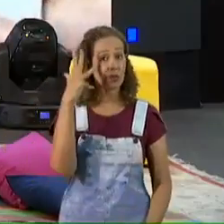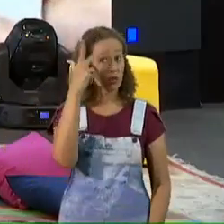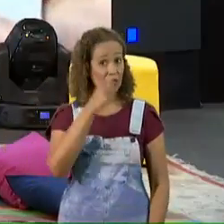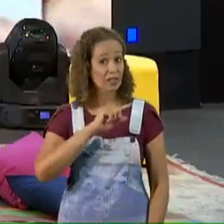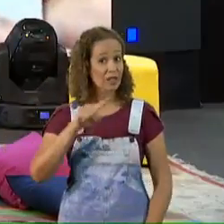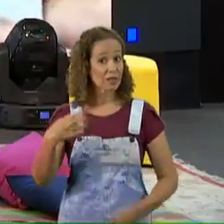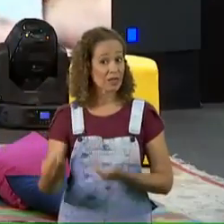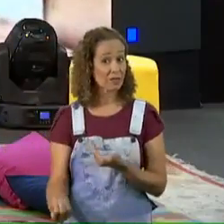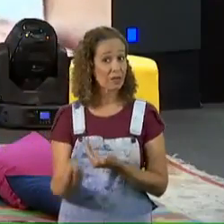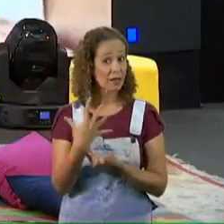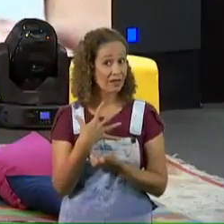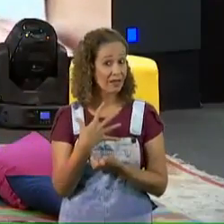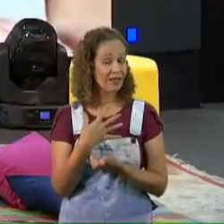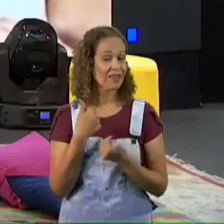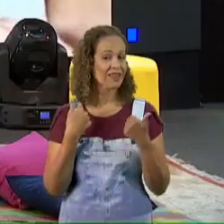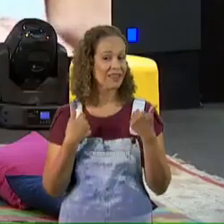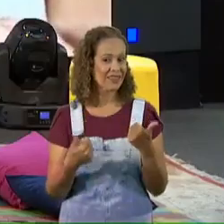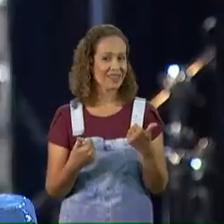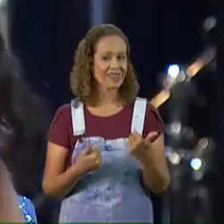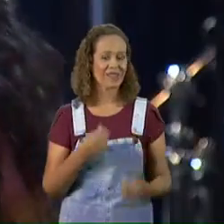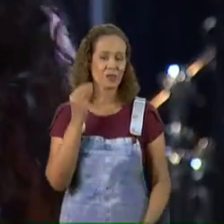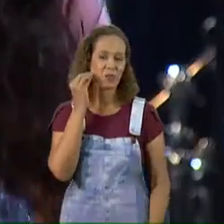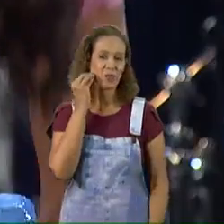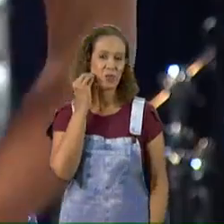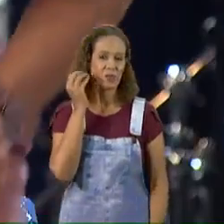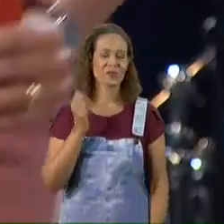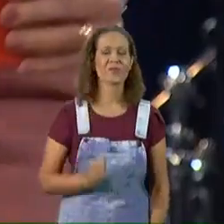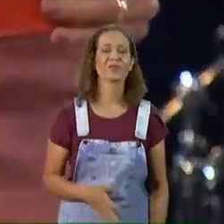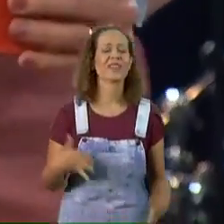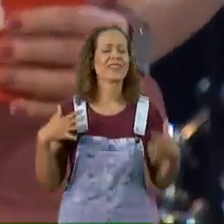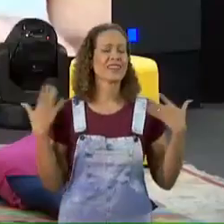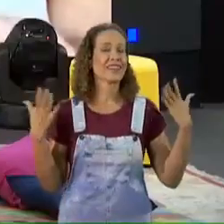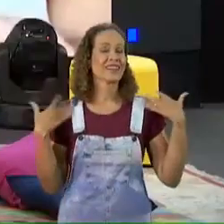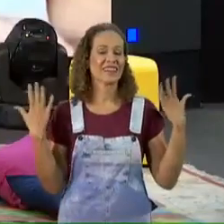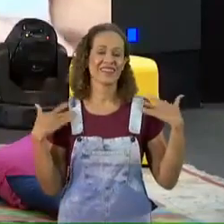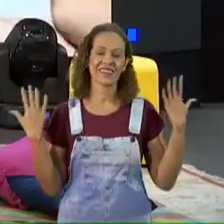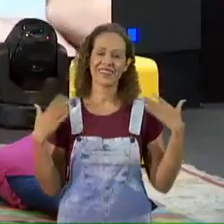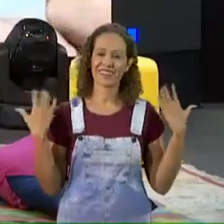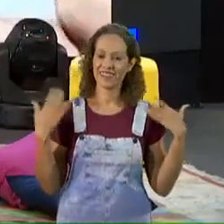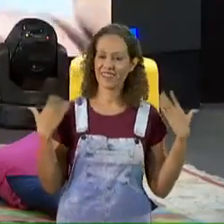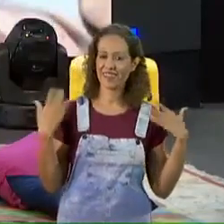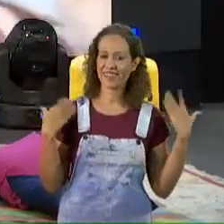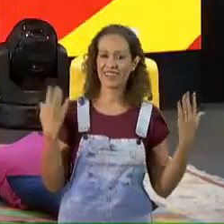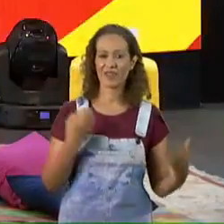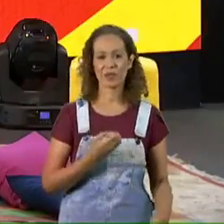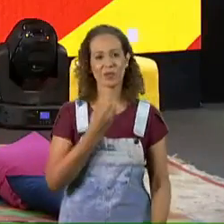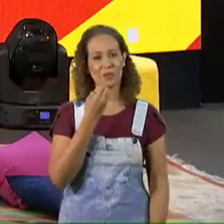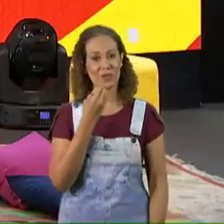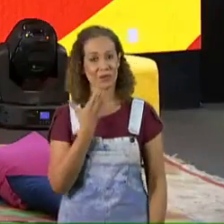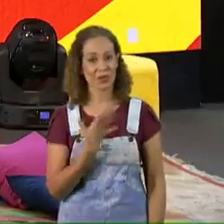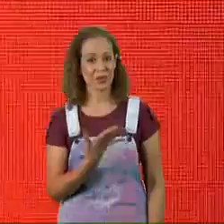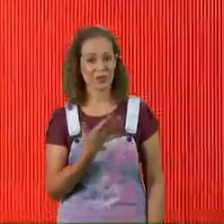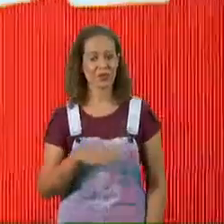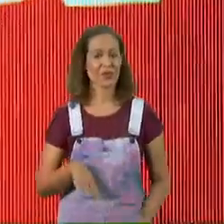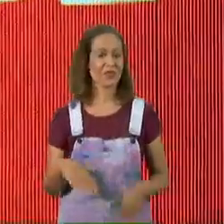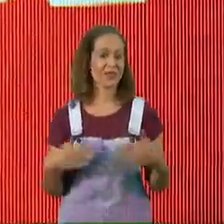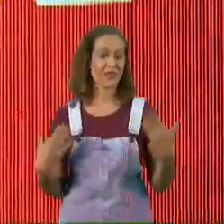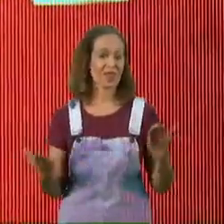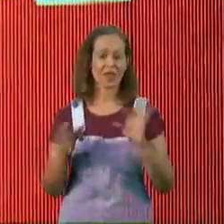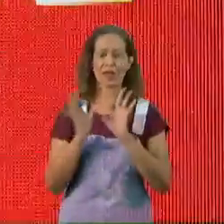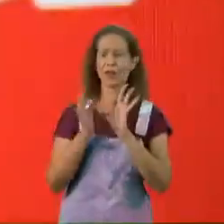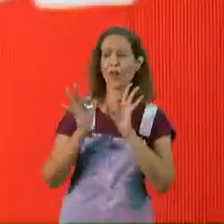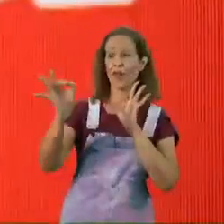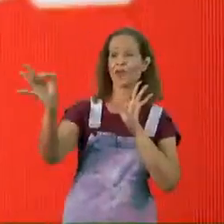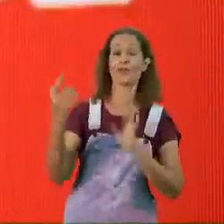manda depois. Beijo. Ai, que alegria, gente. É muito bom, né? Ai, tão distante,